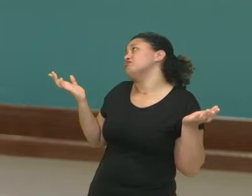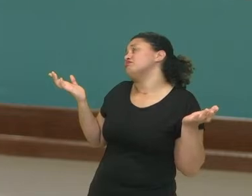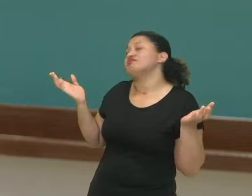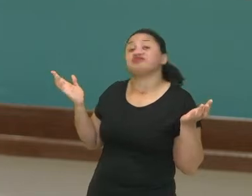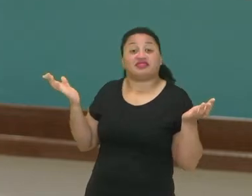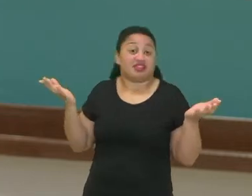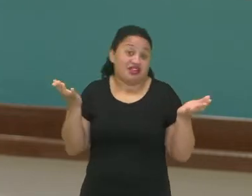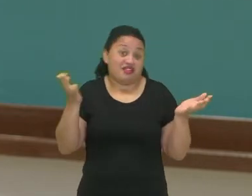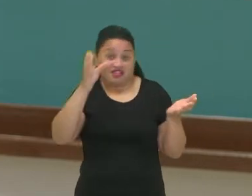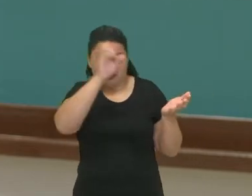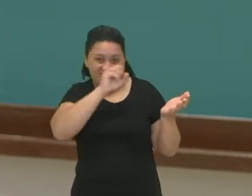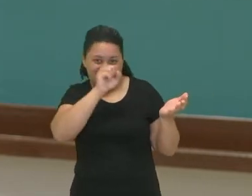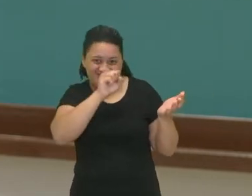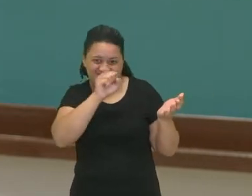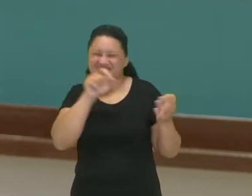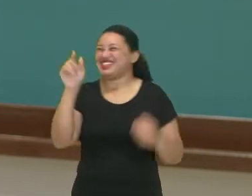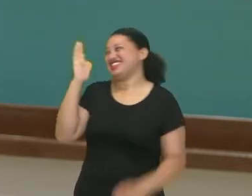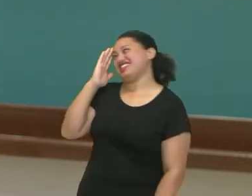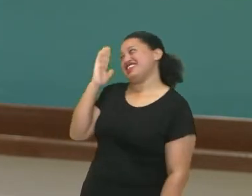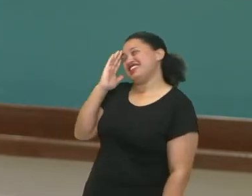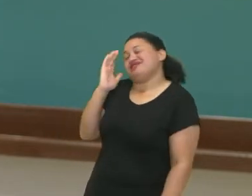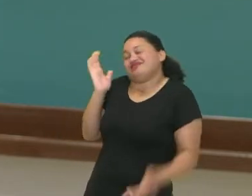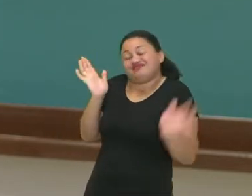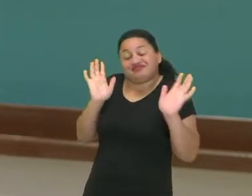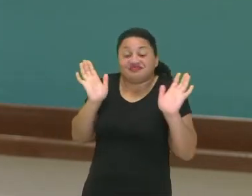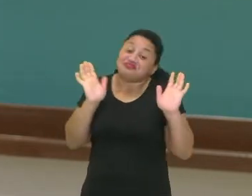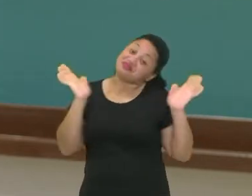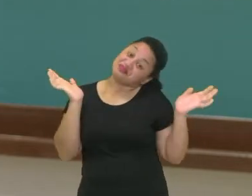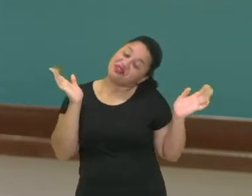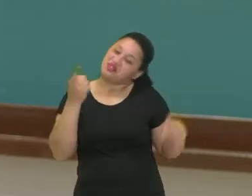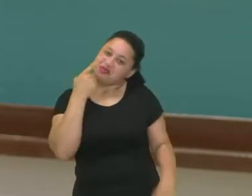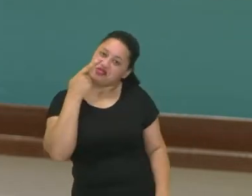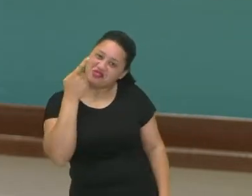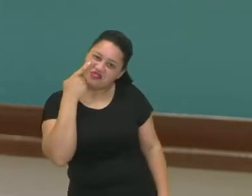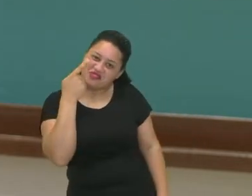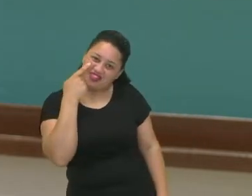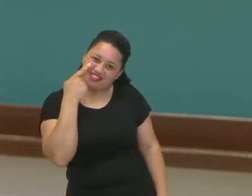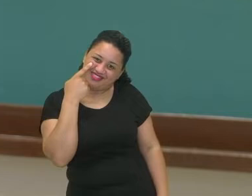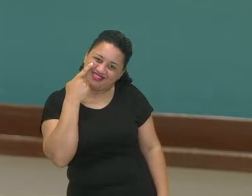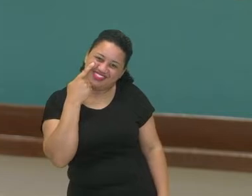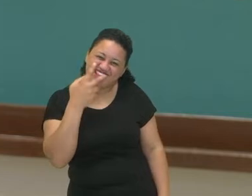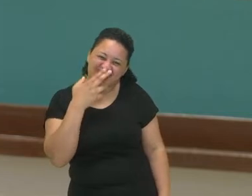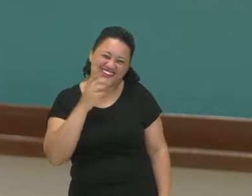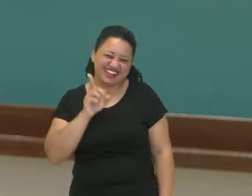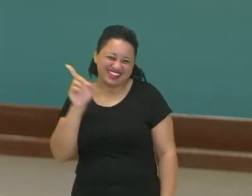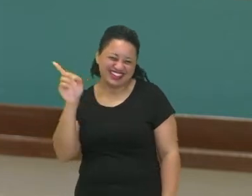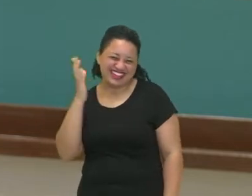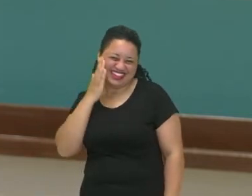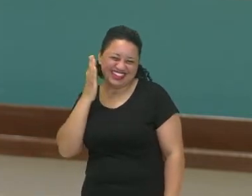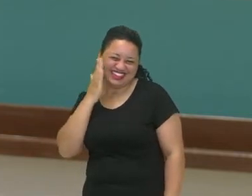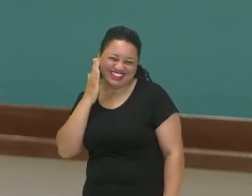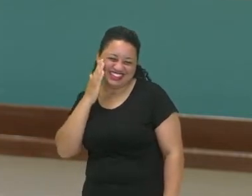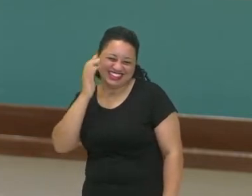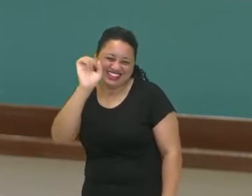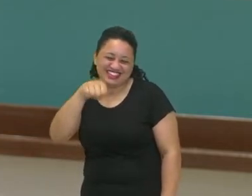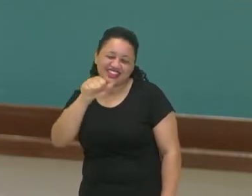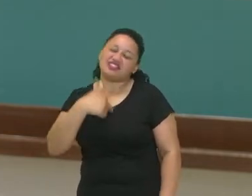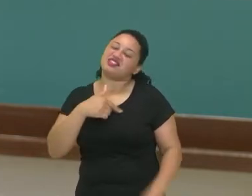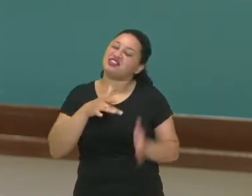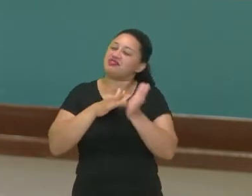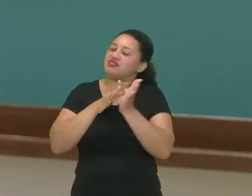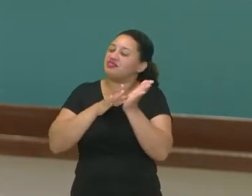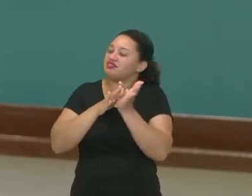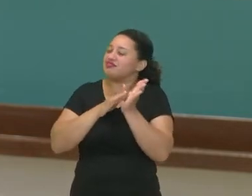aprender agora. Você sabe, sim, isso não quer dizer, né? Mas vamos retomar aqui agora. Eu acho que ela sabe. Ela está só fazendo de conta que não